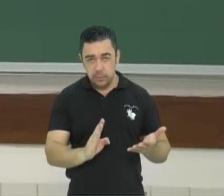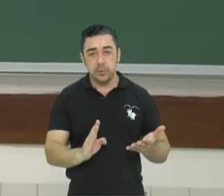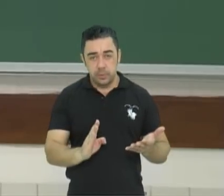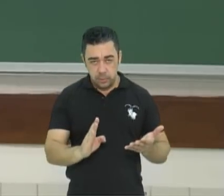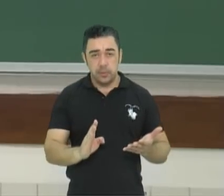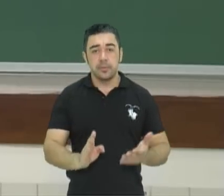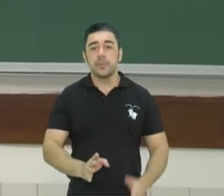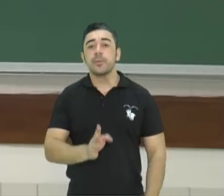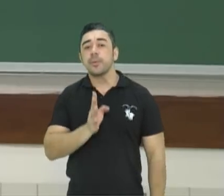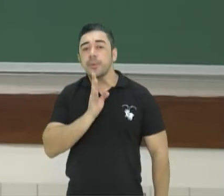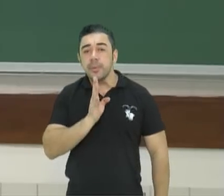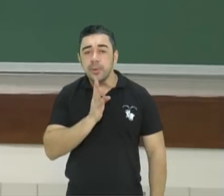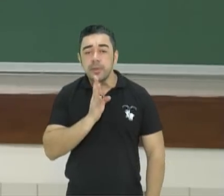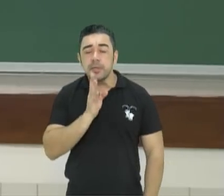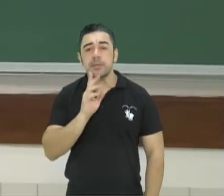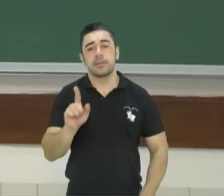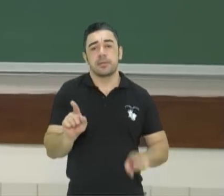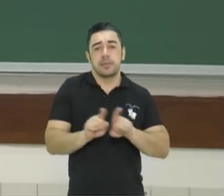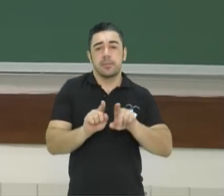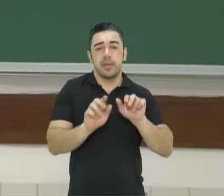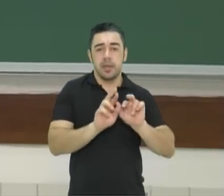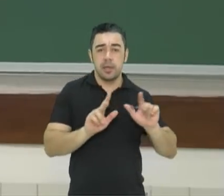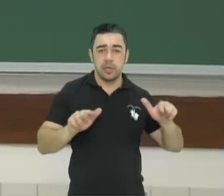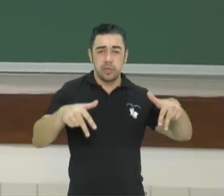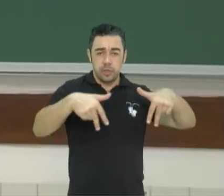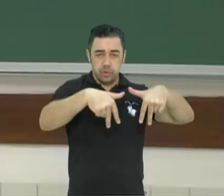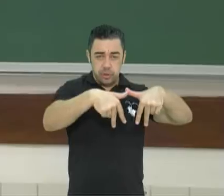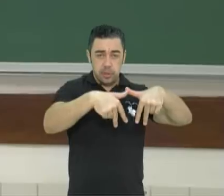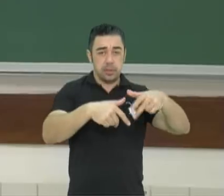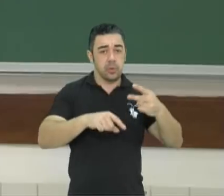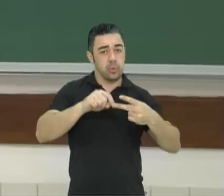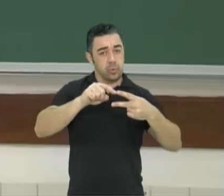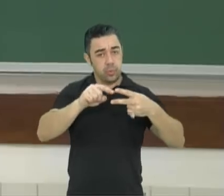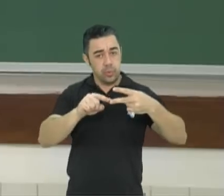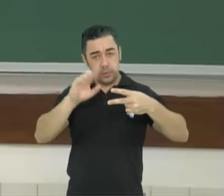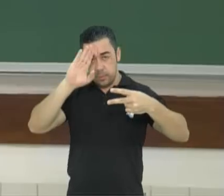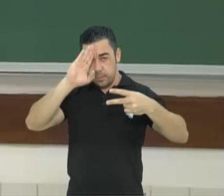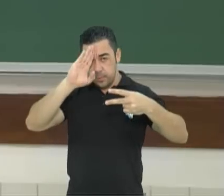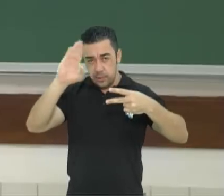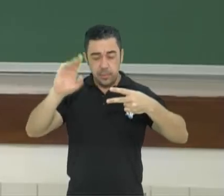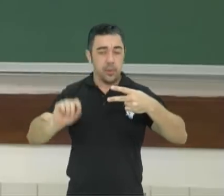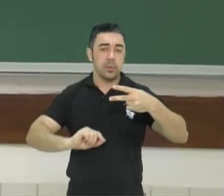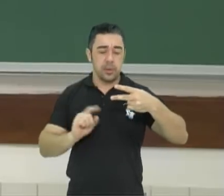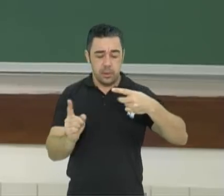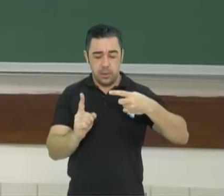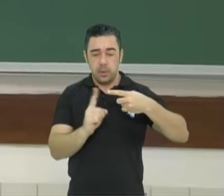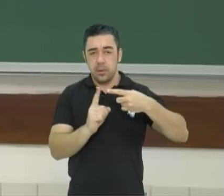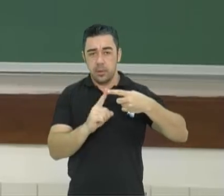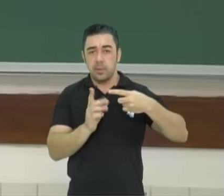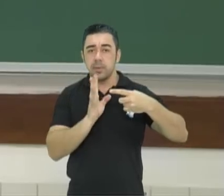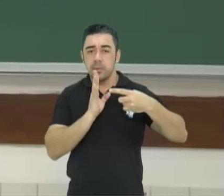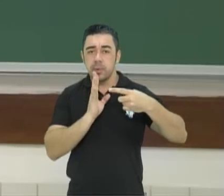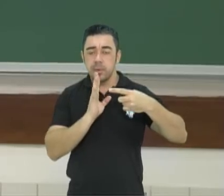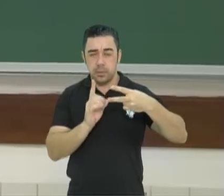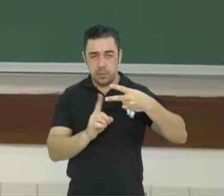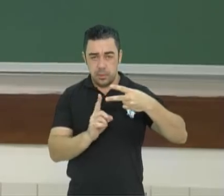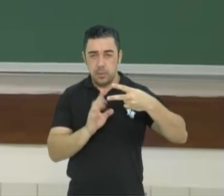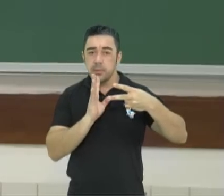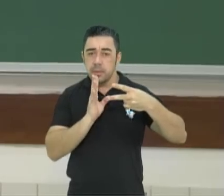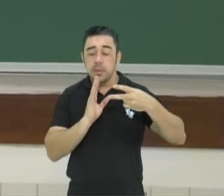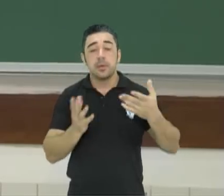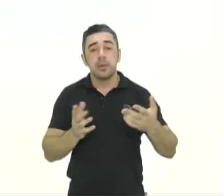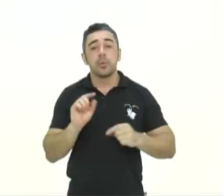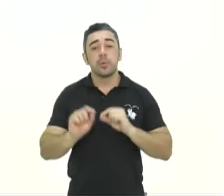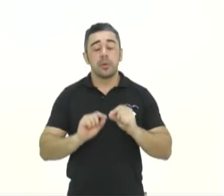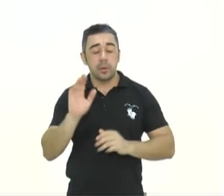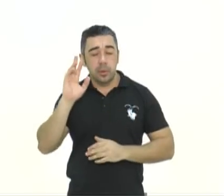Nós vamos conhecer as etnias, Tem duas etnias que se destacam nesse processo e a gente vai conhecer um pouco da cultura dessas